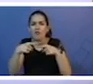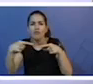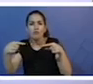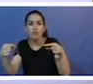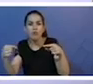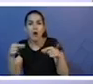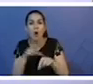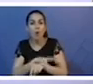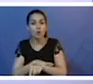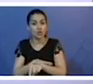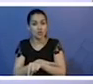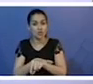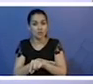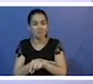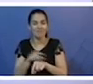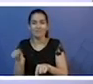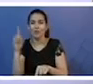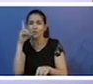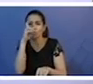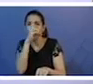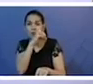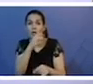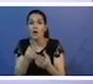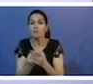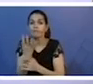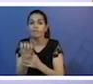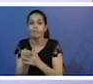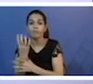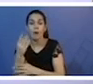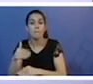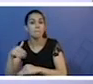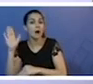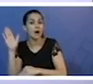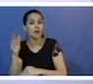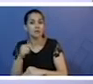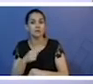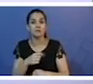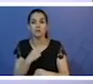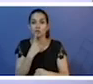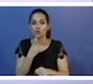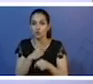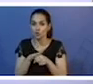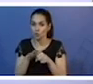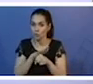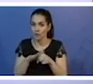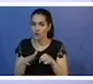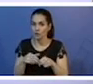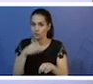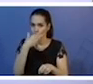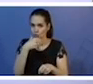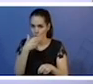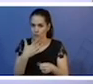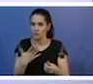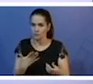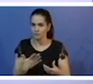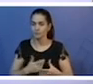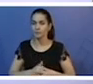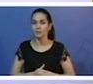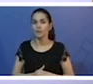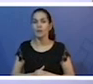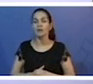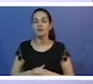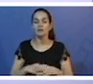a frutificação da planta e também a produtividade do tomate, da plantação. Então, a adubação